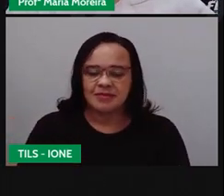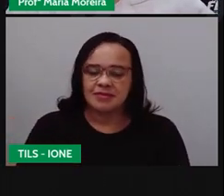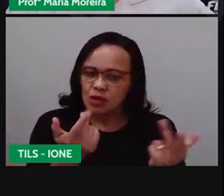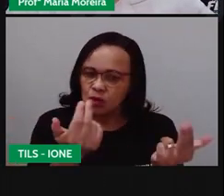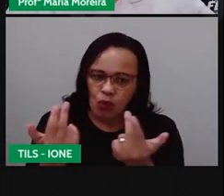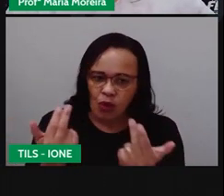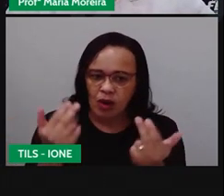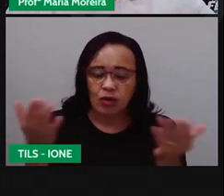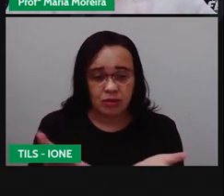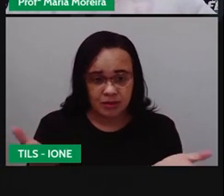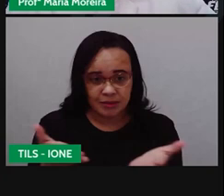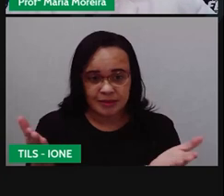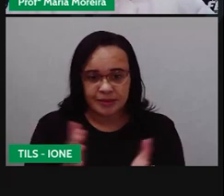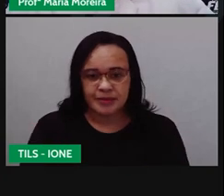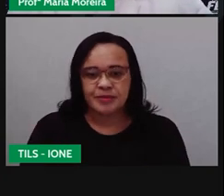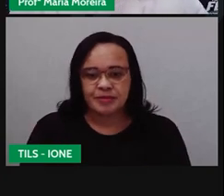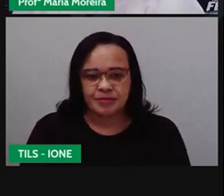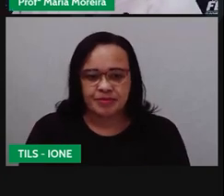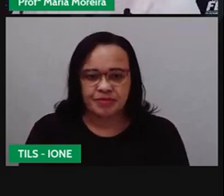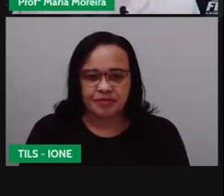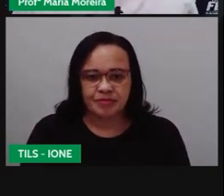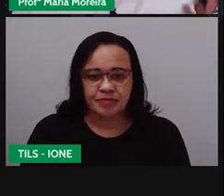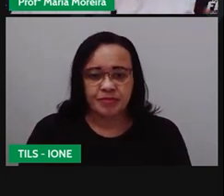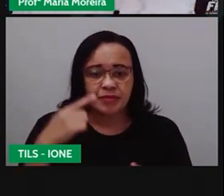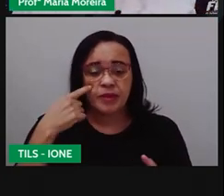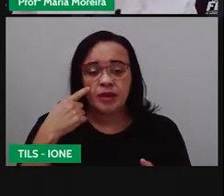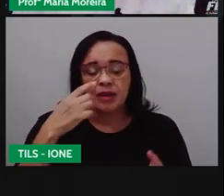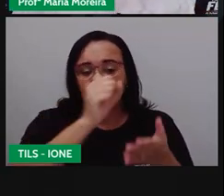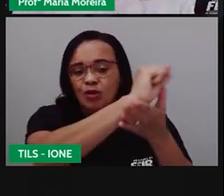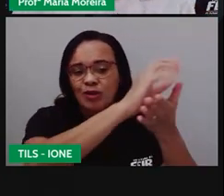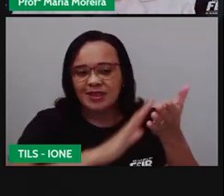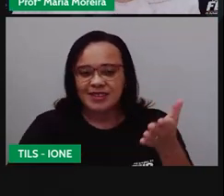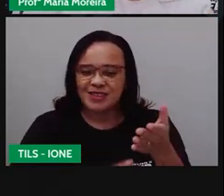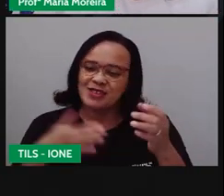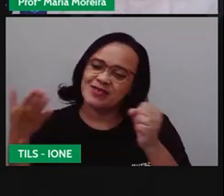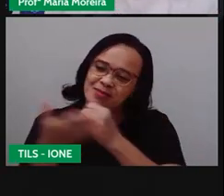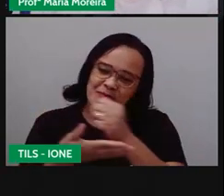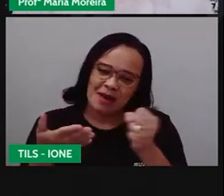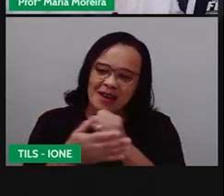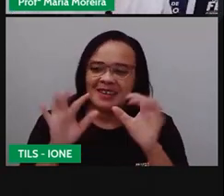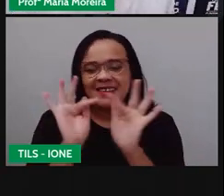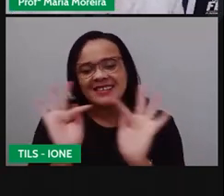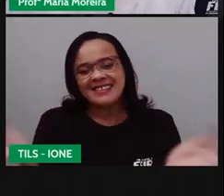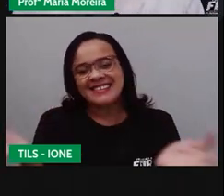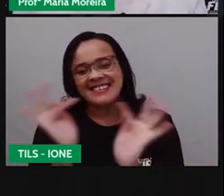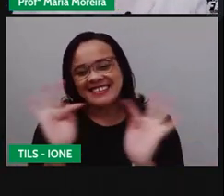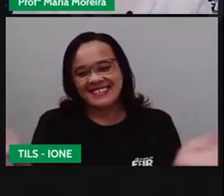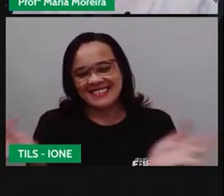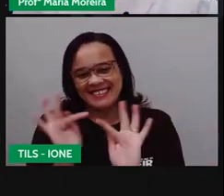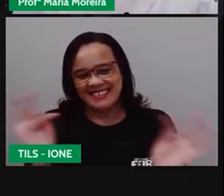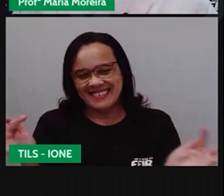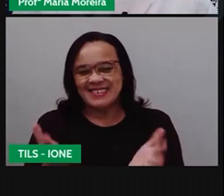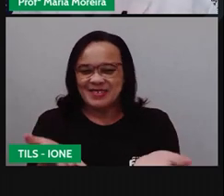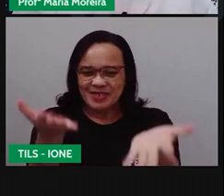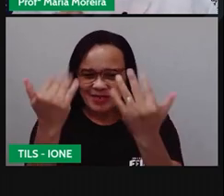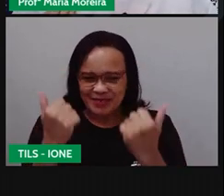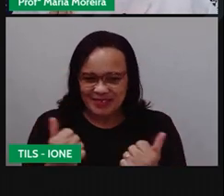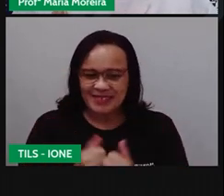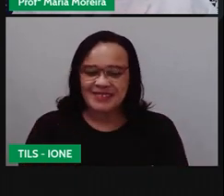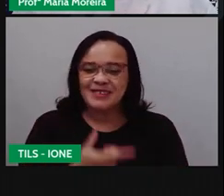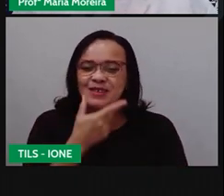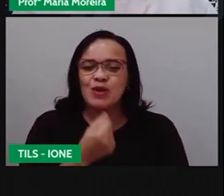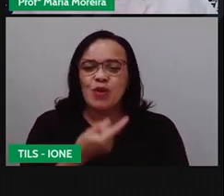aqui. Bom, agora uma atividadezinha básica, viu, Ione? Vamos lá. João